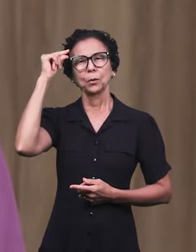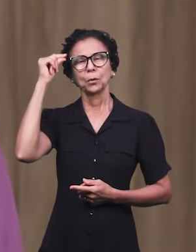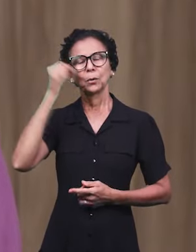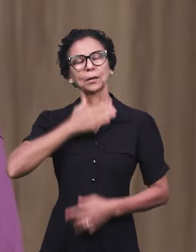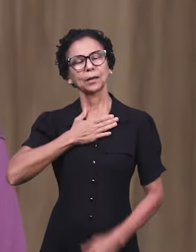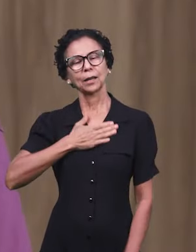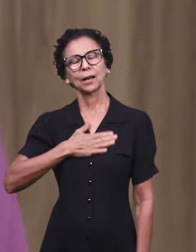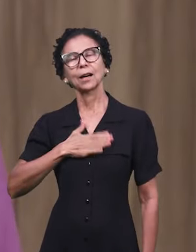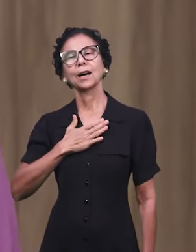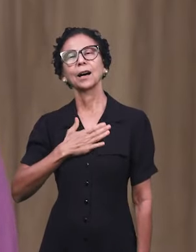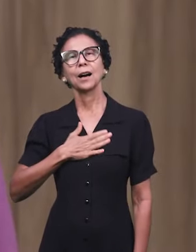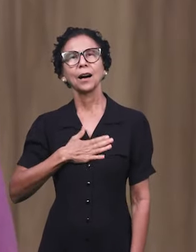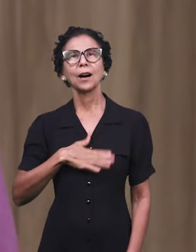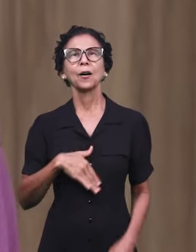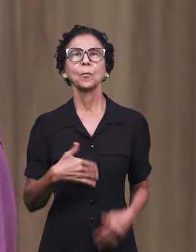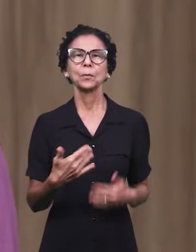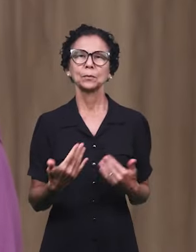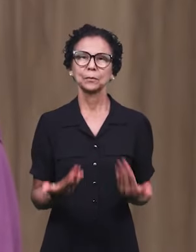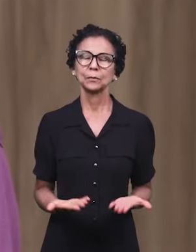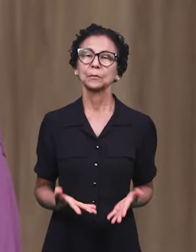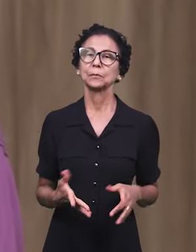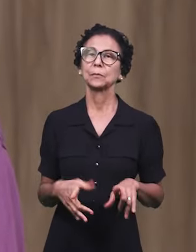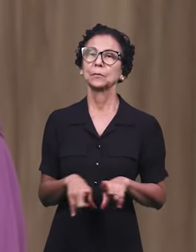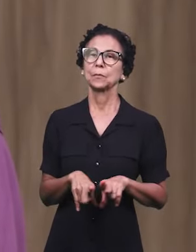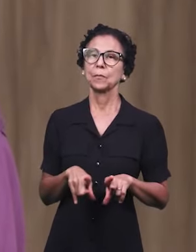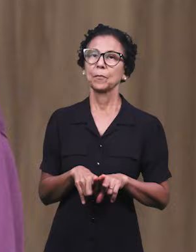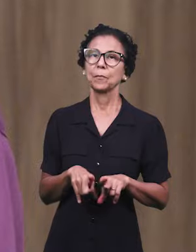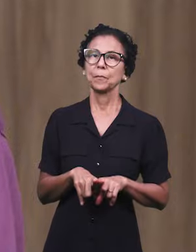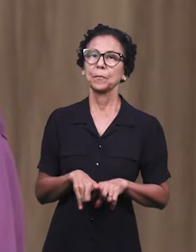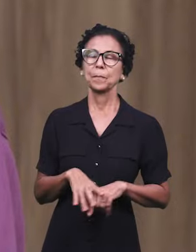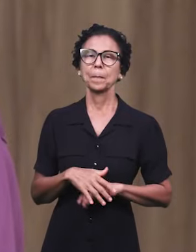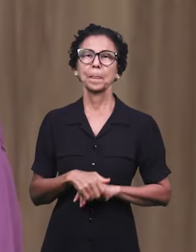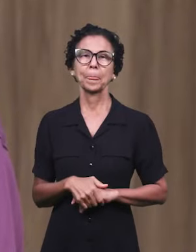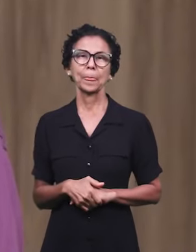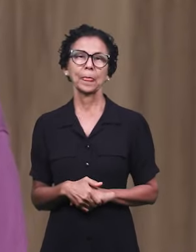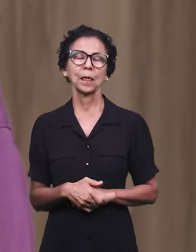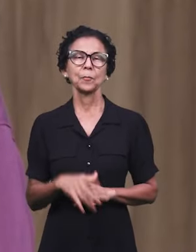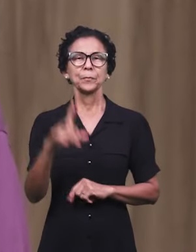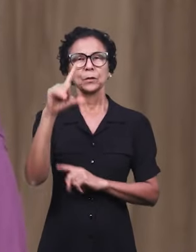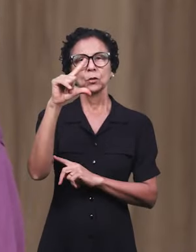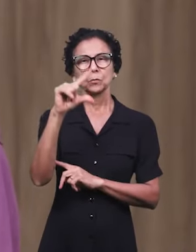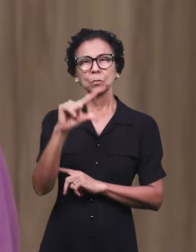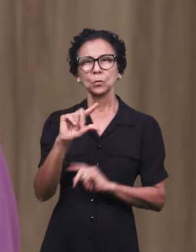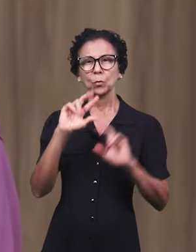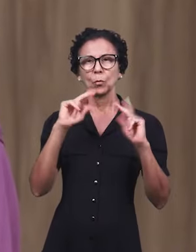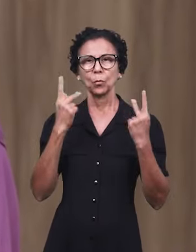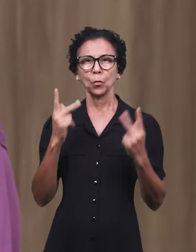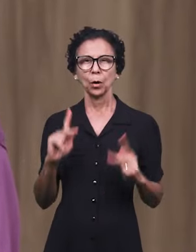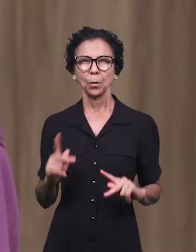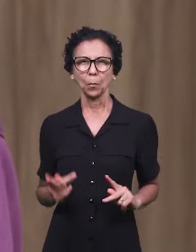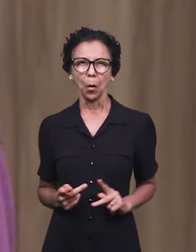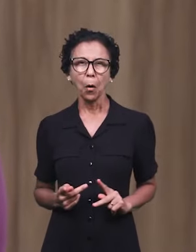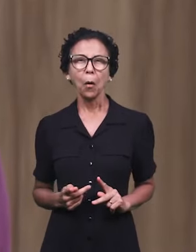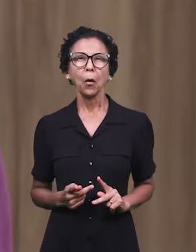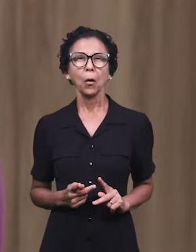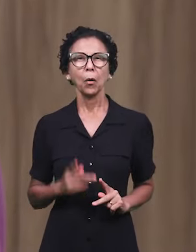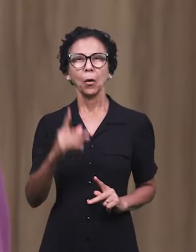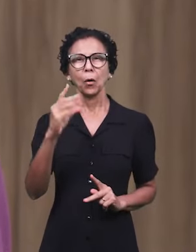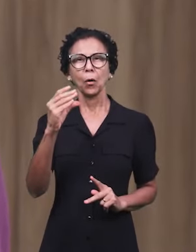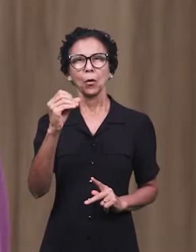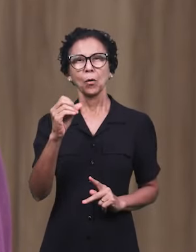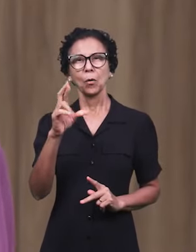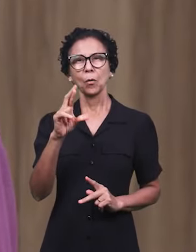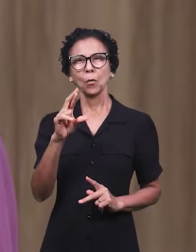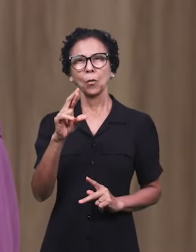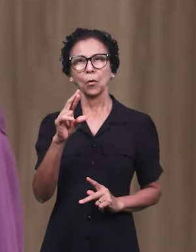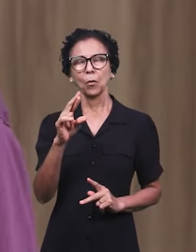dos exercícios físicos, você fica mais tranquilo, né, sente um bem-estar maior. Além disso, você abaixa os níveis de cortisol, que são os hormônios estressores,